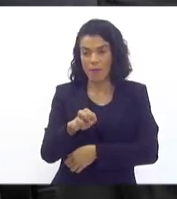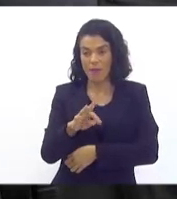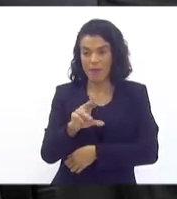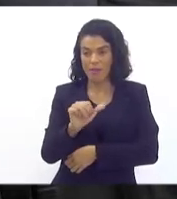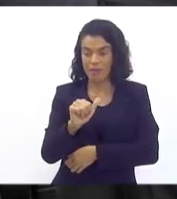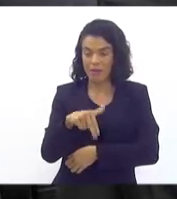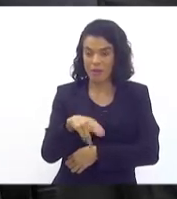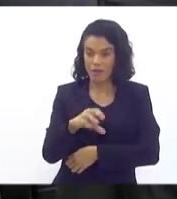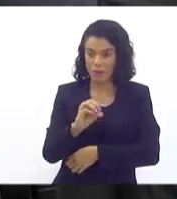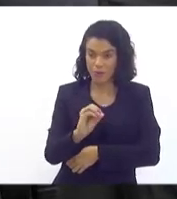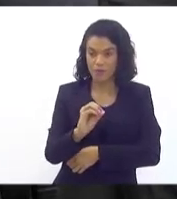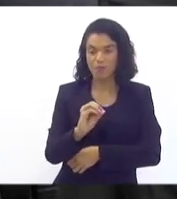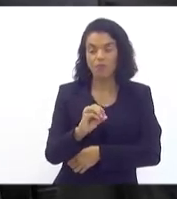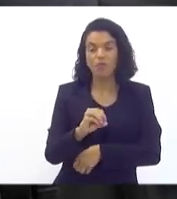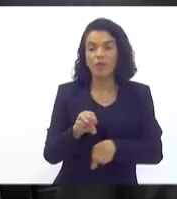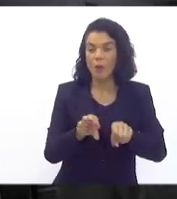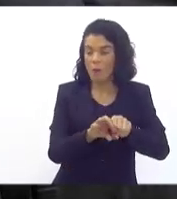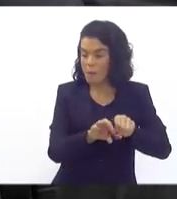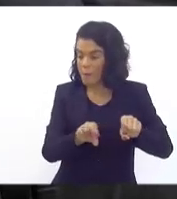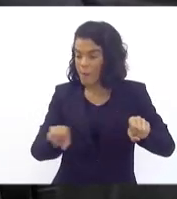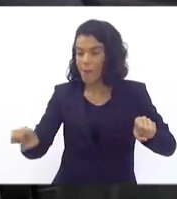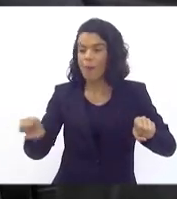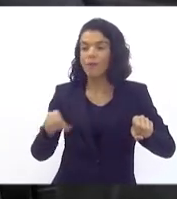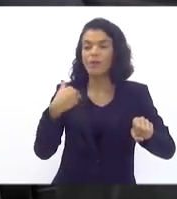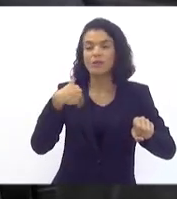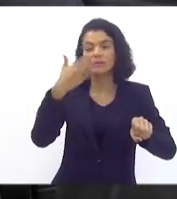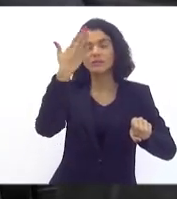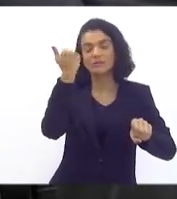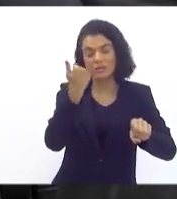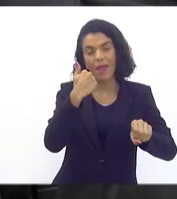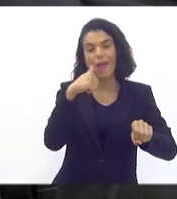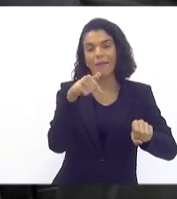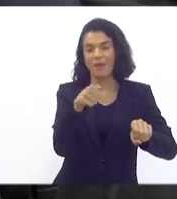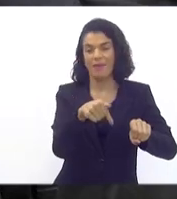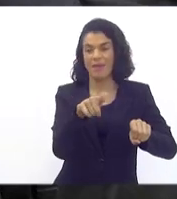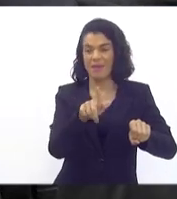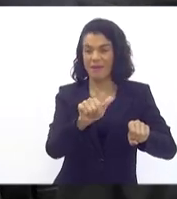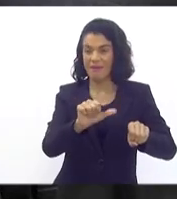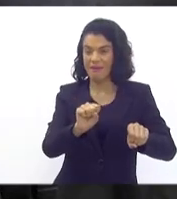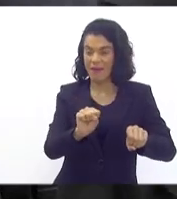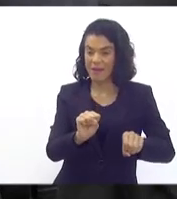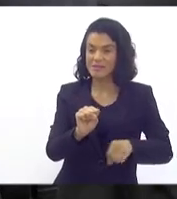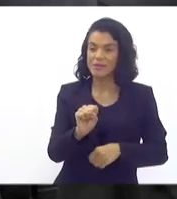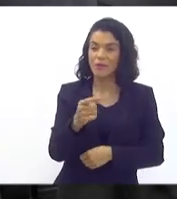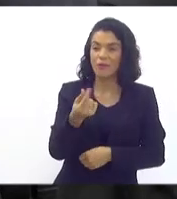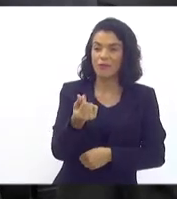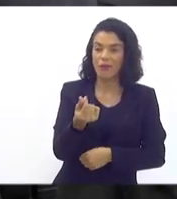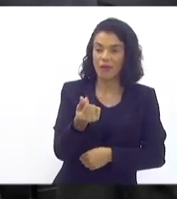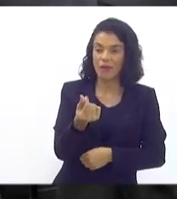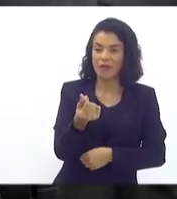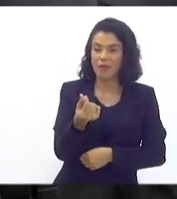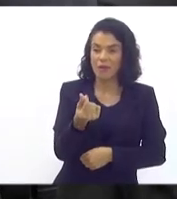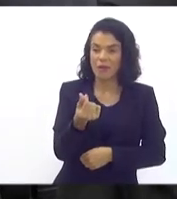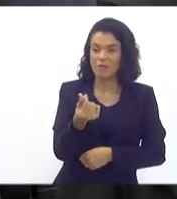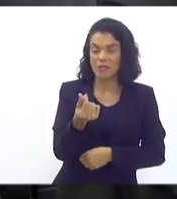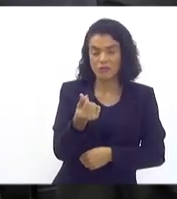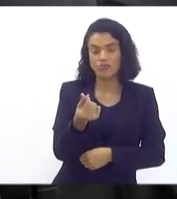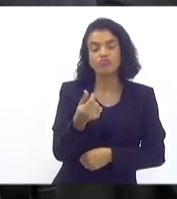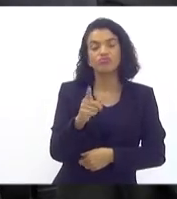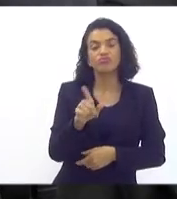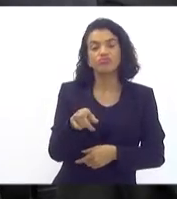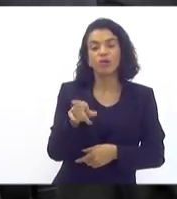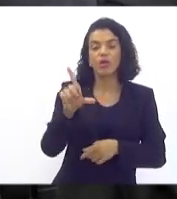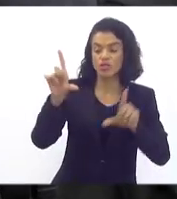a injeção para a ocupação na sua rede porque ele sabe que isso é tem um preço né Tem uma precificação e essa precificação faz